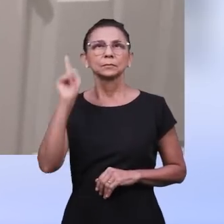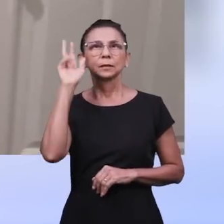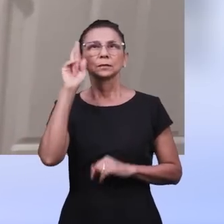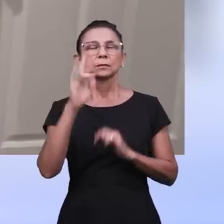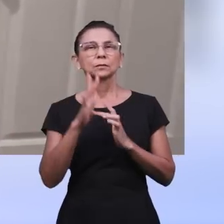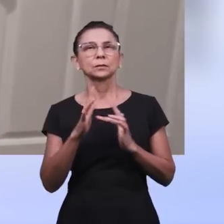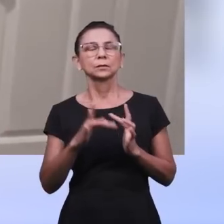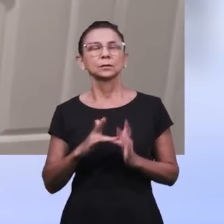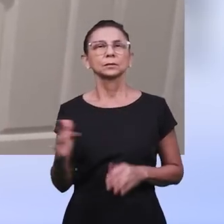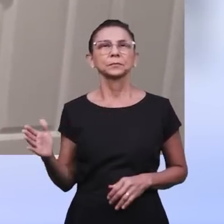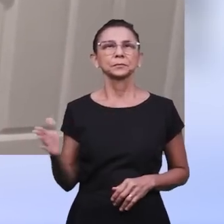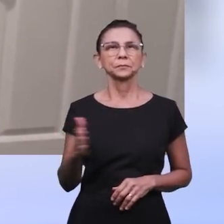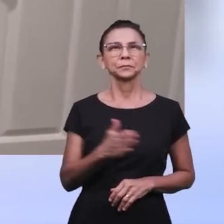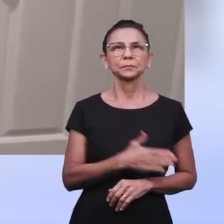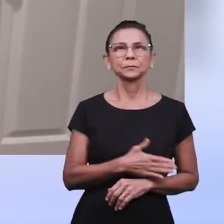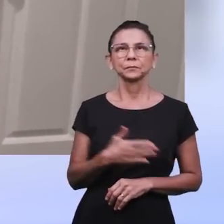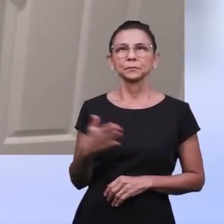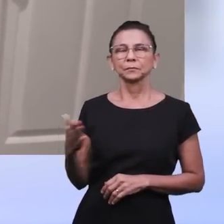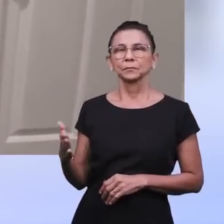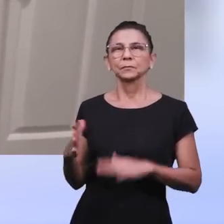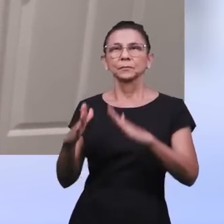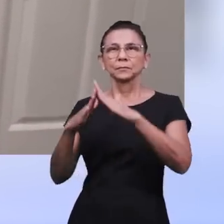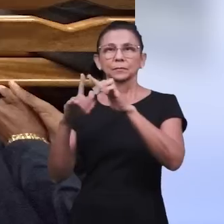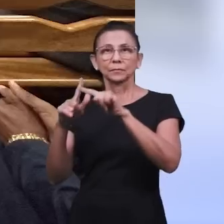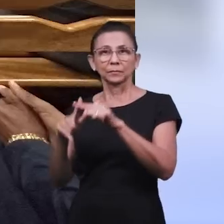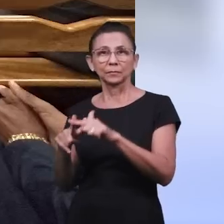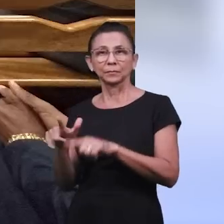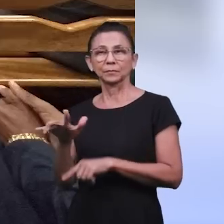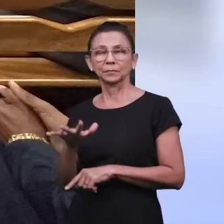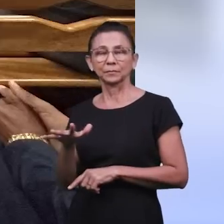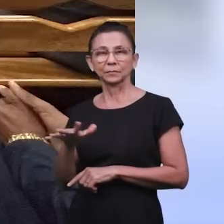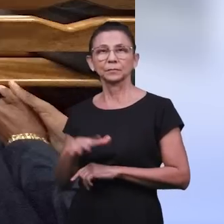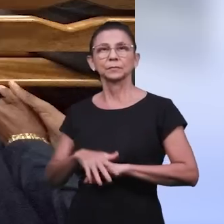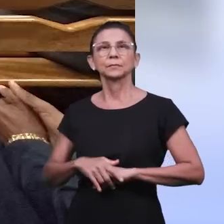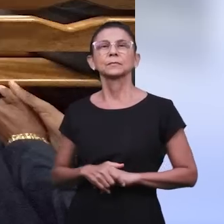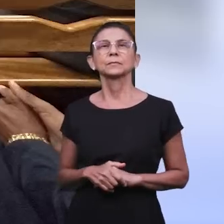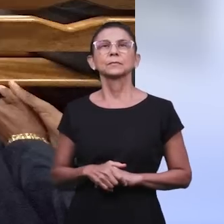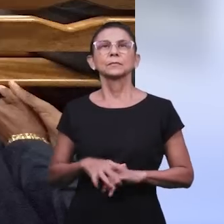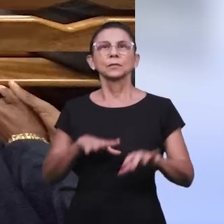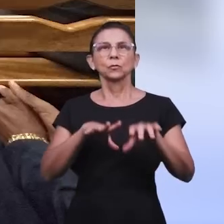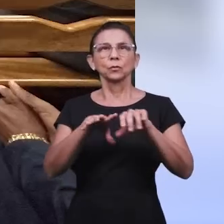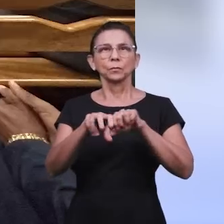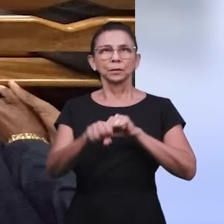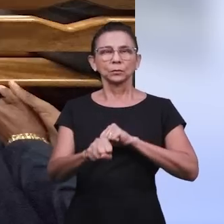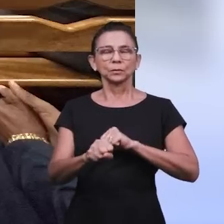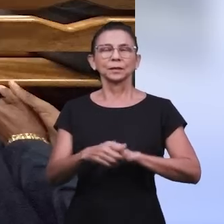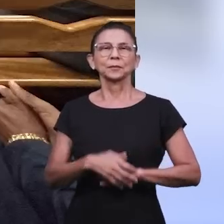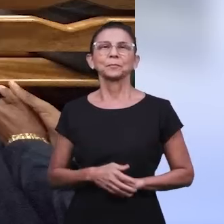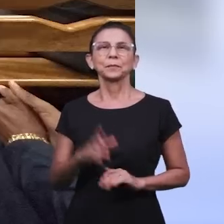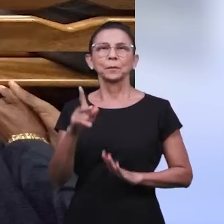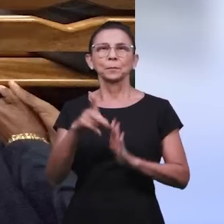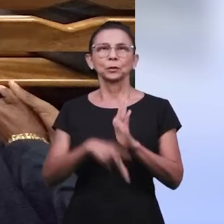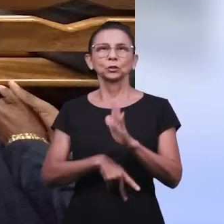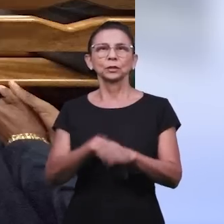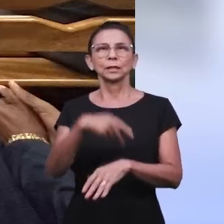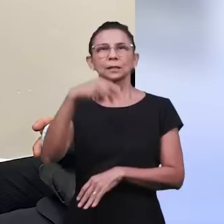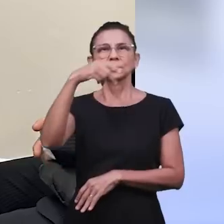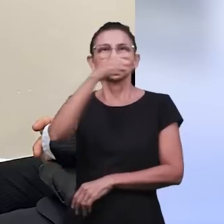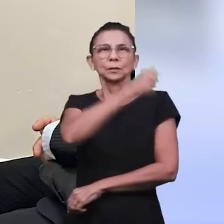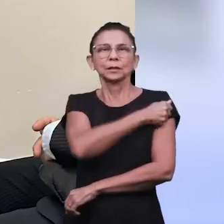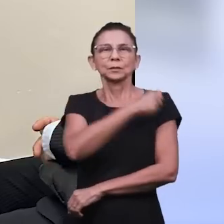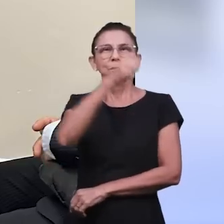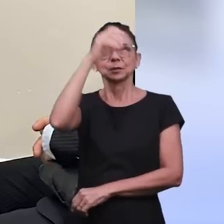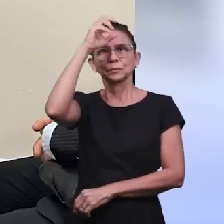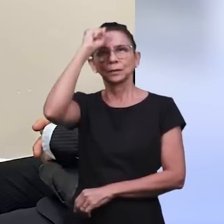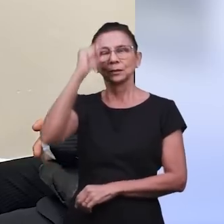experiência. It's been a great blessing. Peace of the Lord. Peace of the Lord. Na ICM Framingham, foi realizado um culto de glorificação pela formatura do